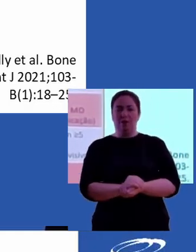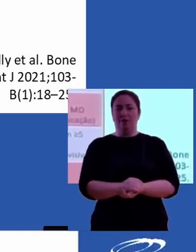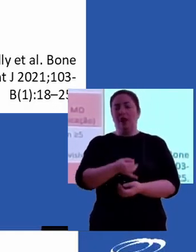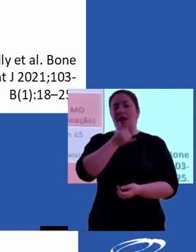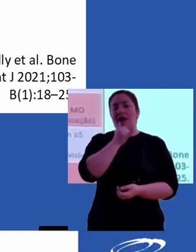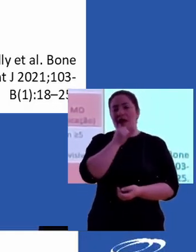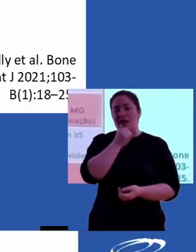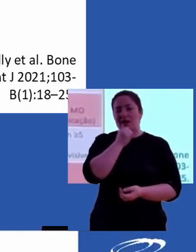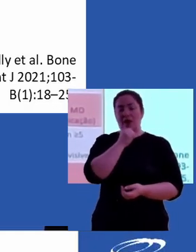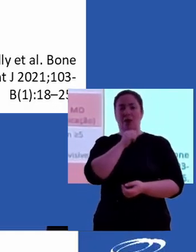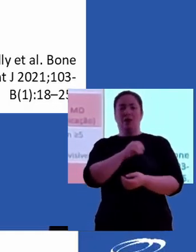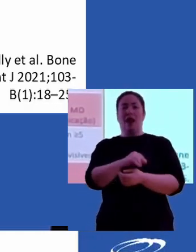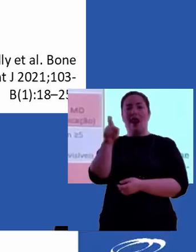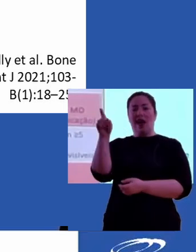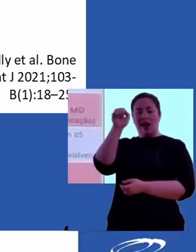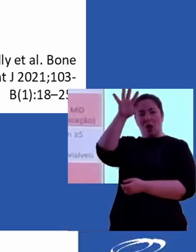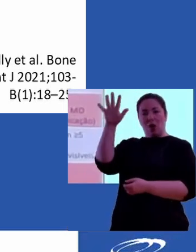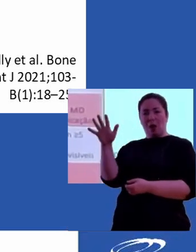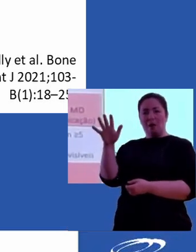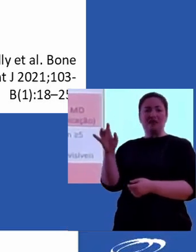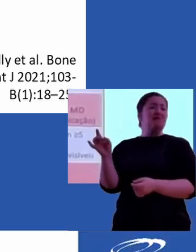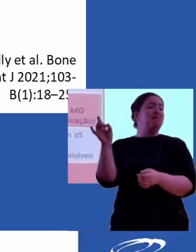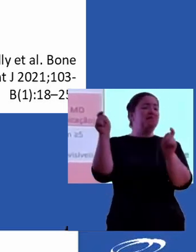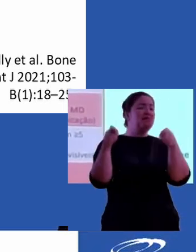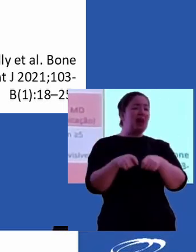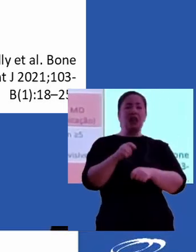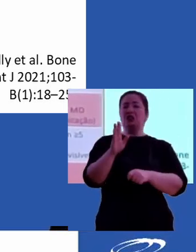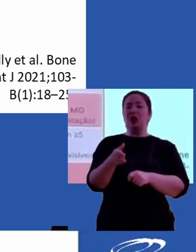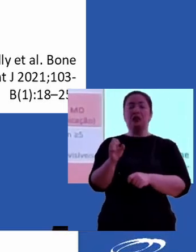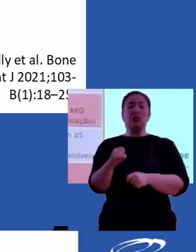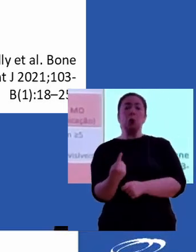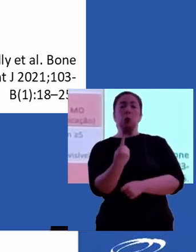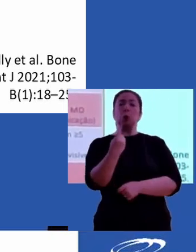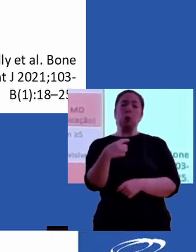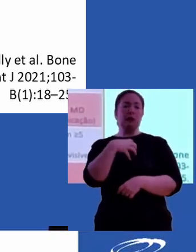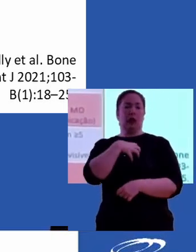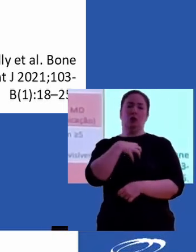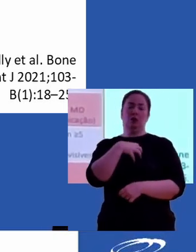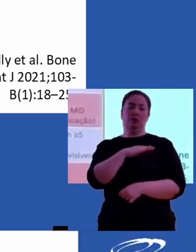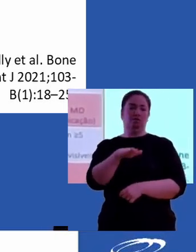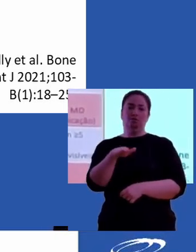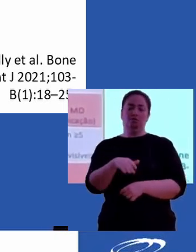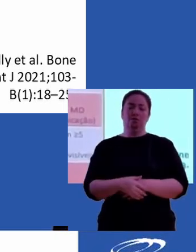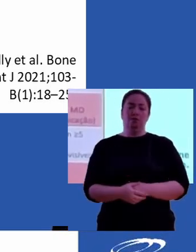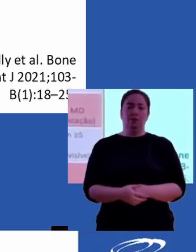para a Sociedade Europeia, sozinho, isoladamente, já configura um critério. Né? tem outros achados que